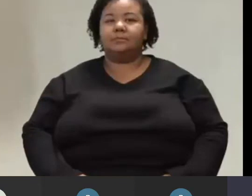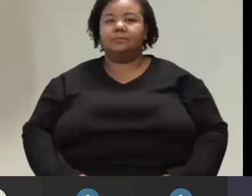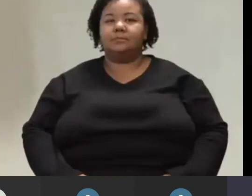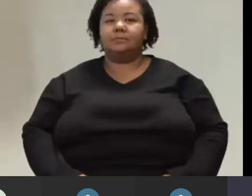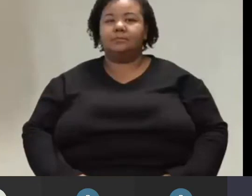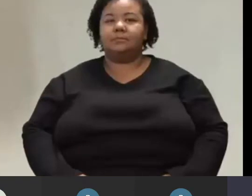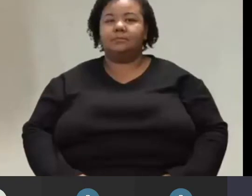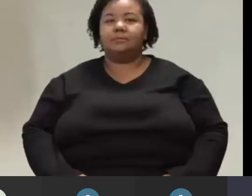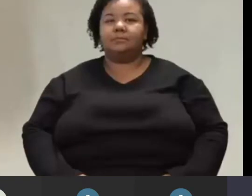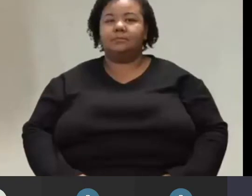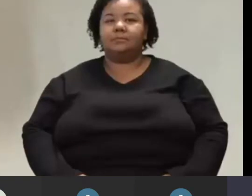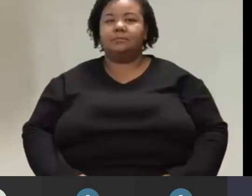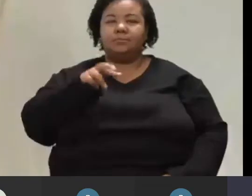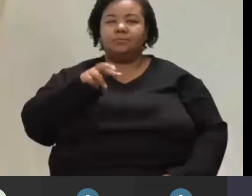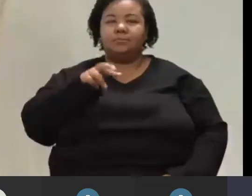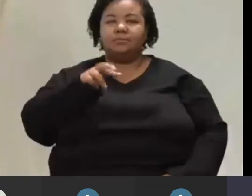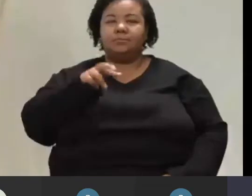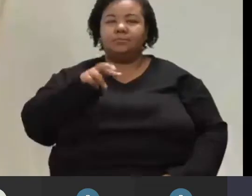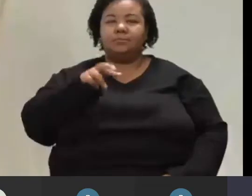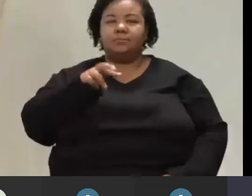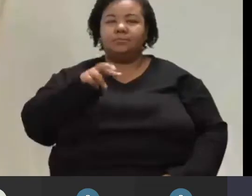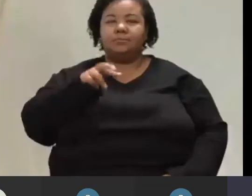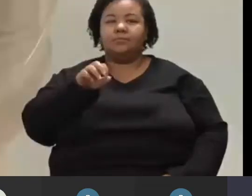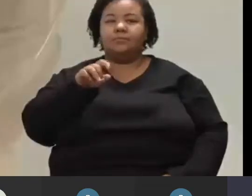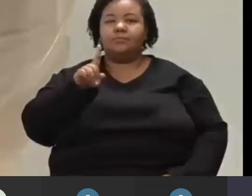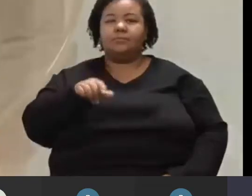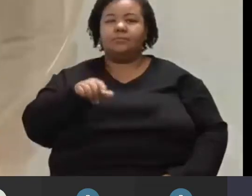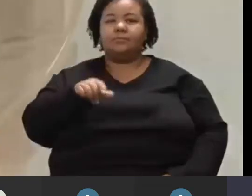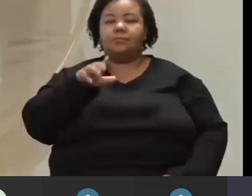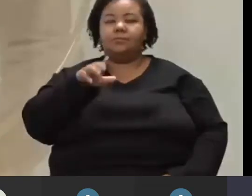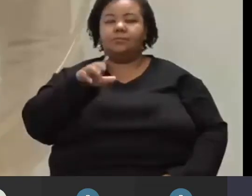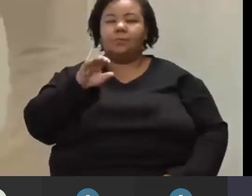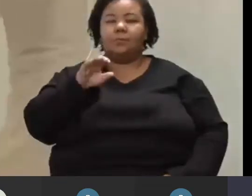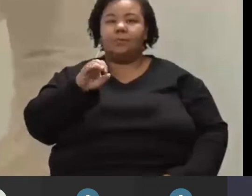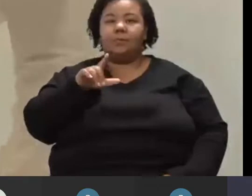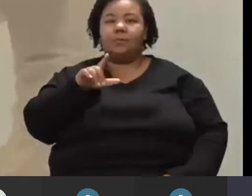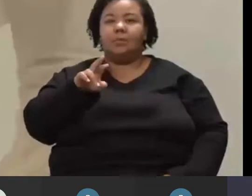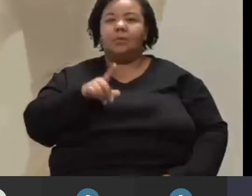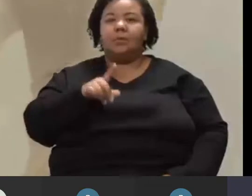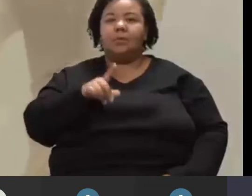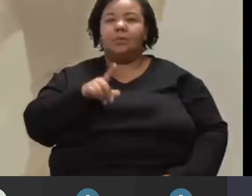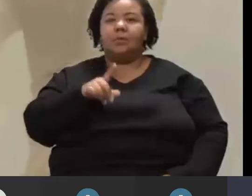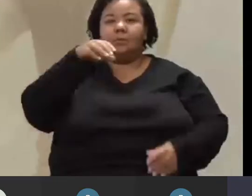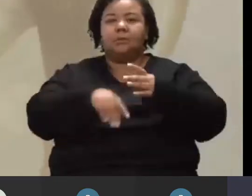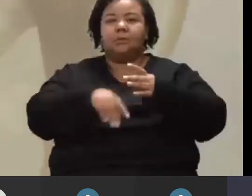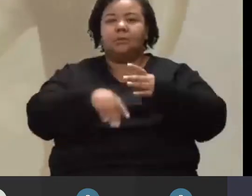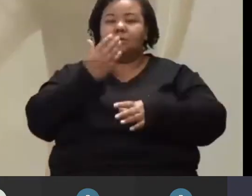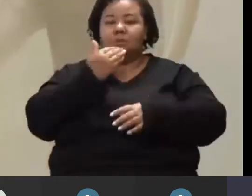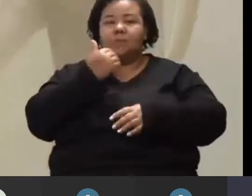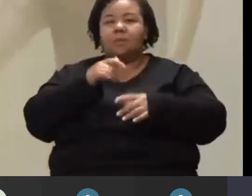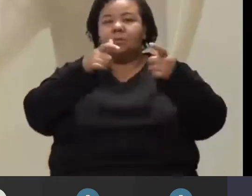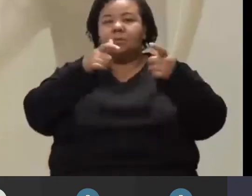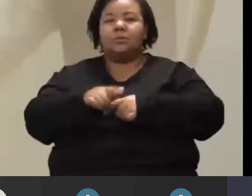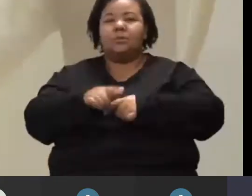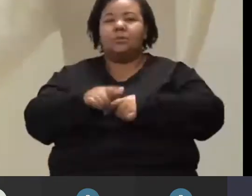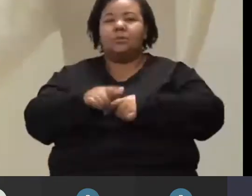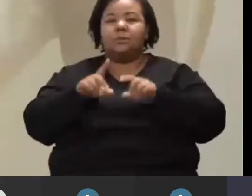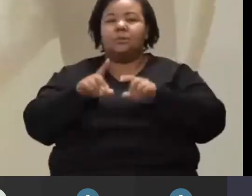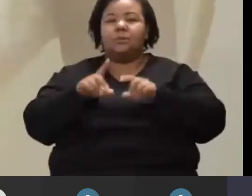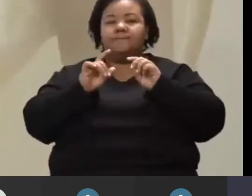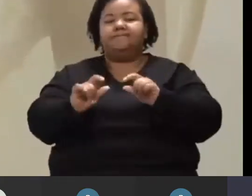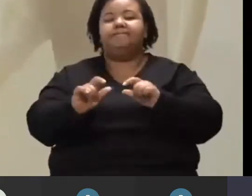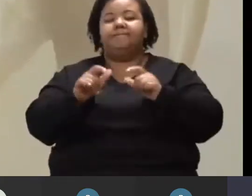colônia. É um bolor. Os bolores crescem nos alimentos, crescem nos ambientes, eles são